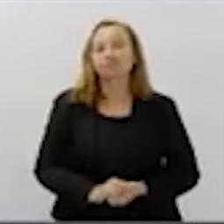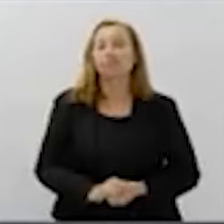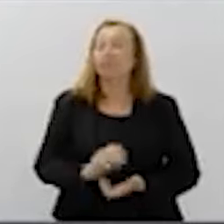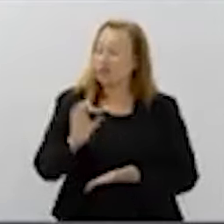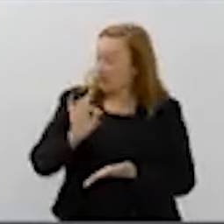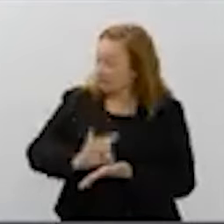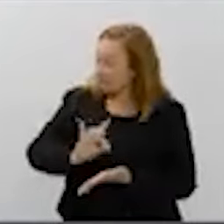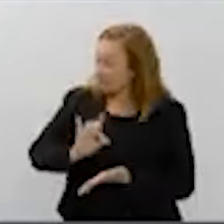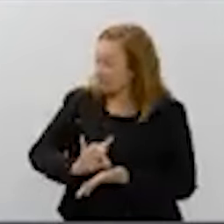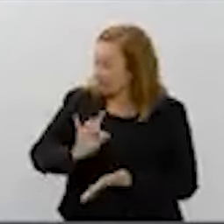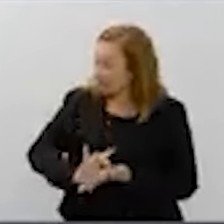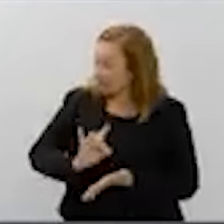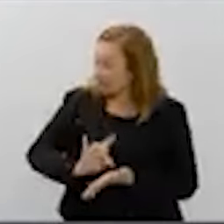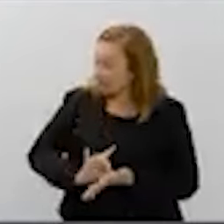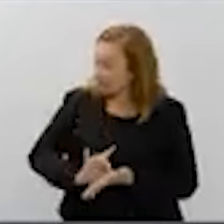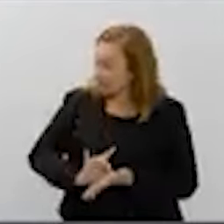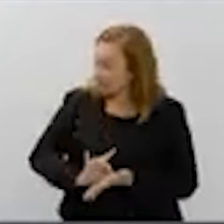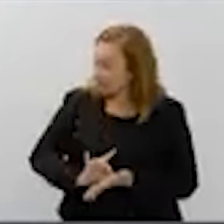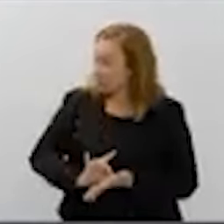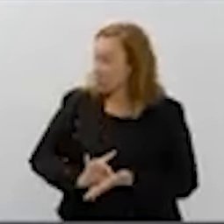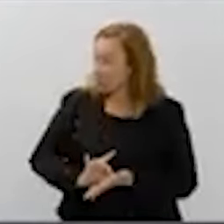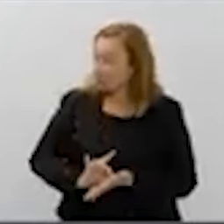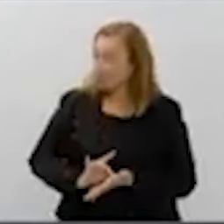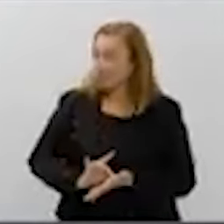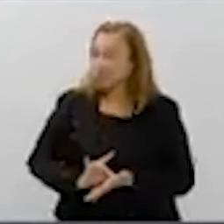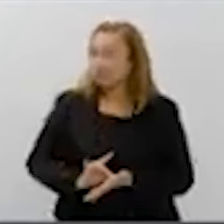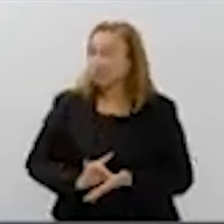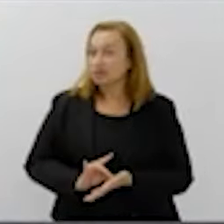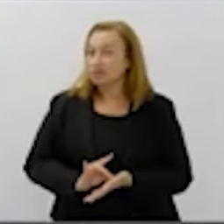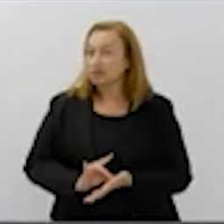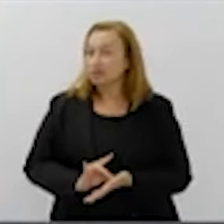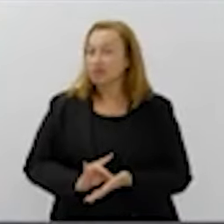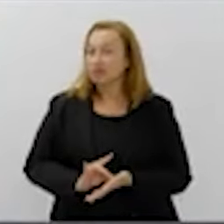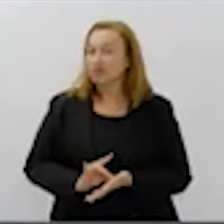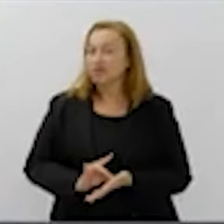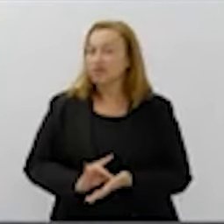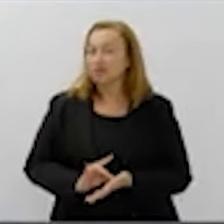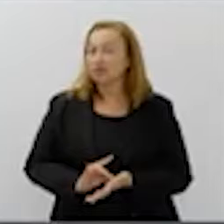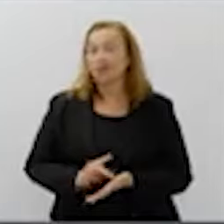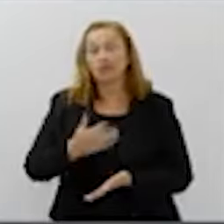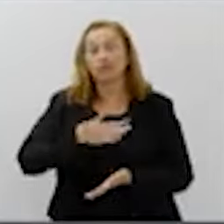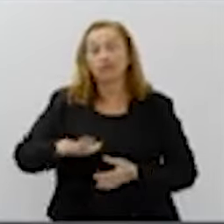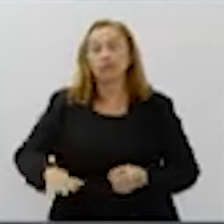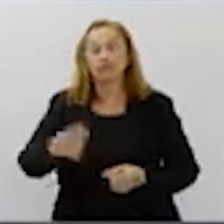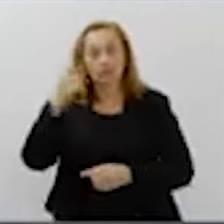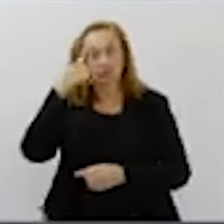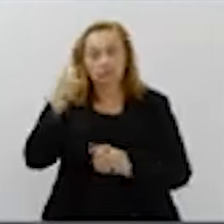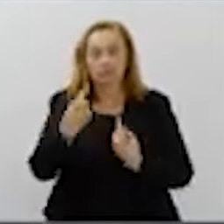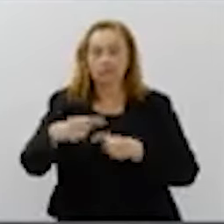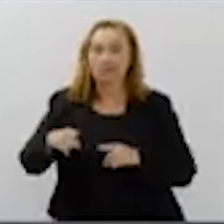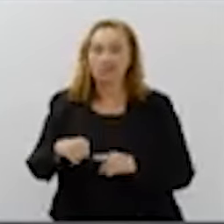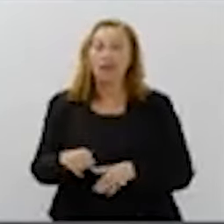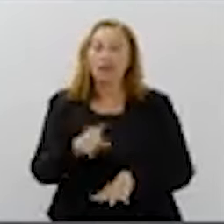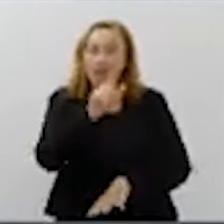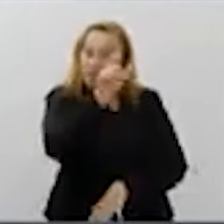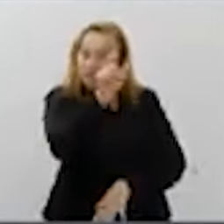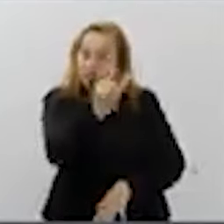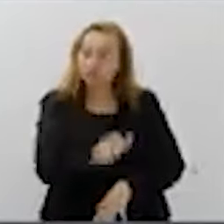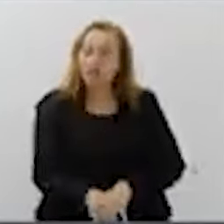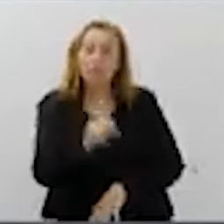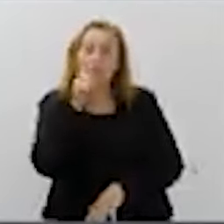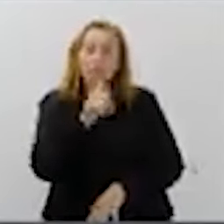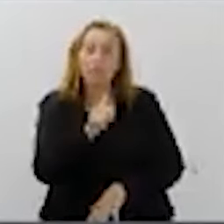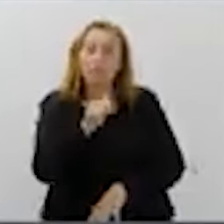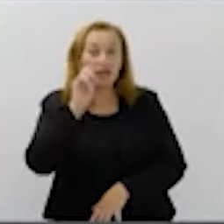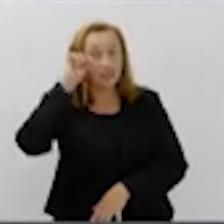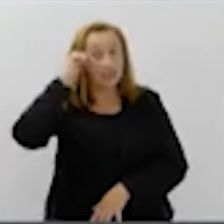Verdadeiros capatazes do pensamento que quem pensa contrário. Essa mulher negra, assim, que se declarou negra e de direita. Não